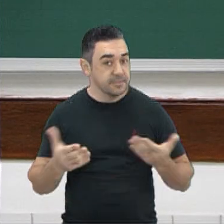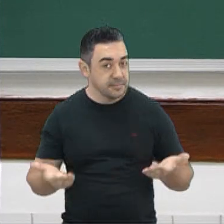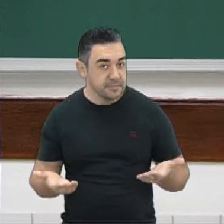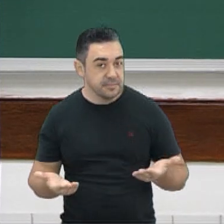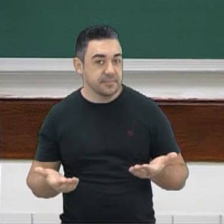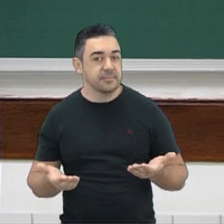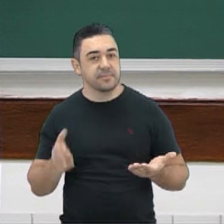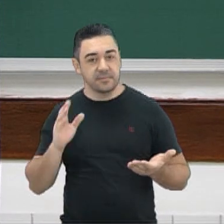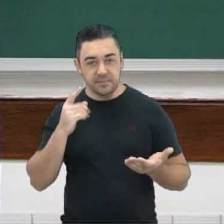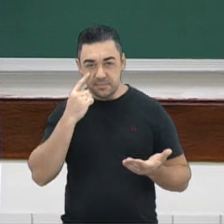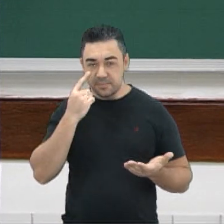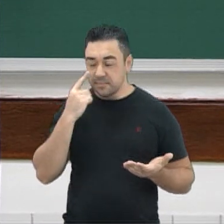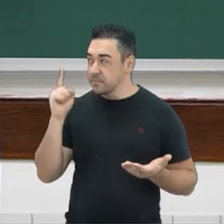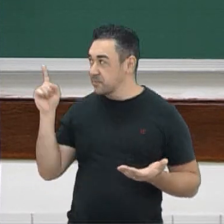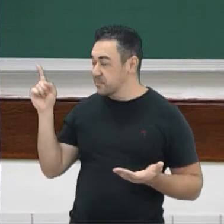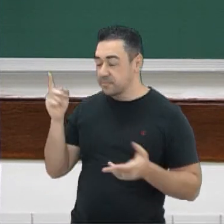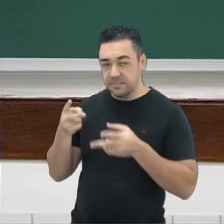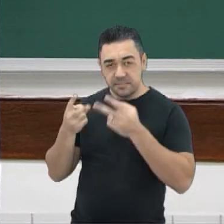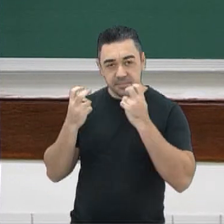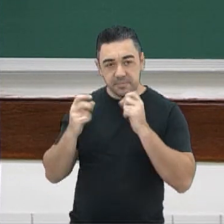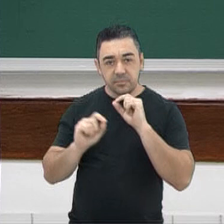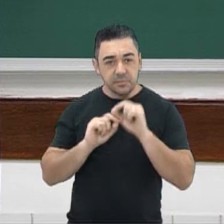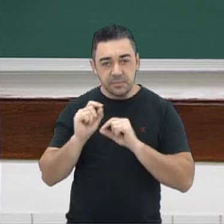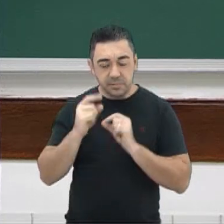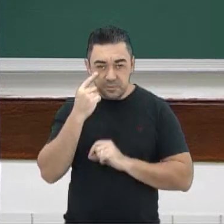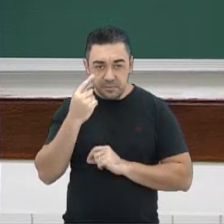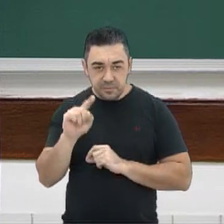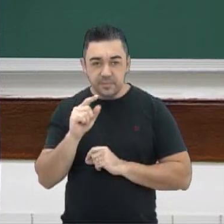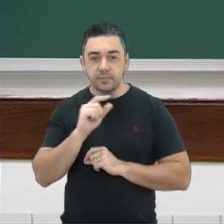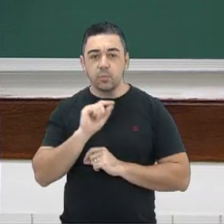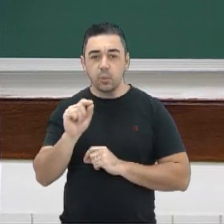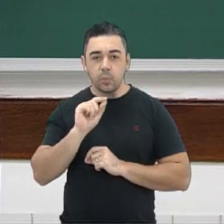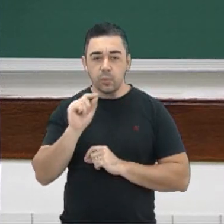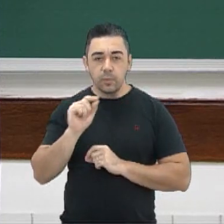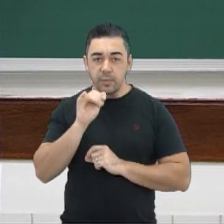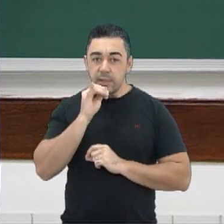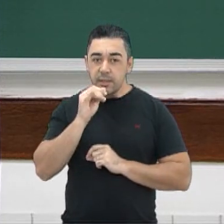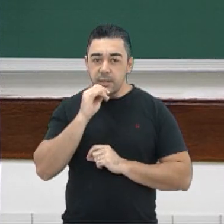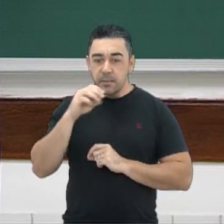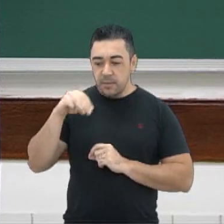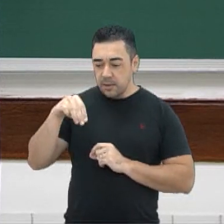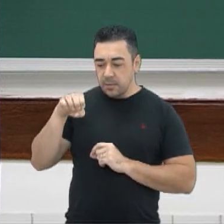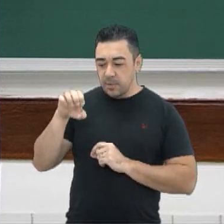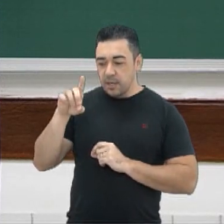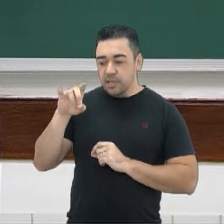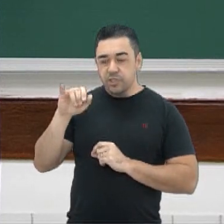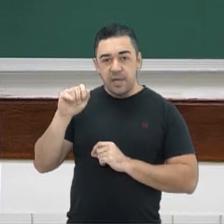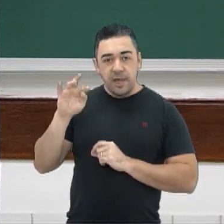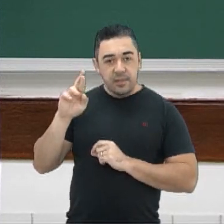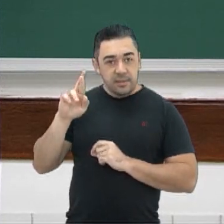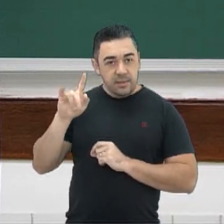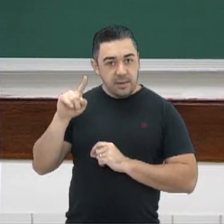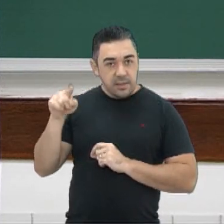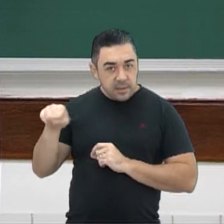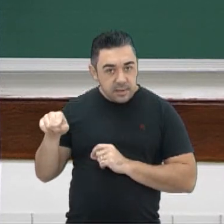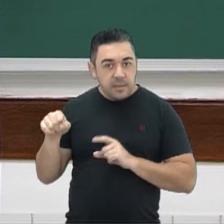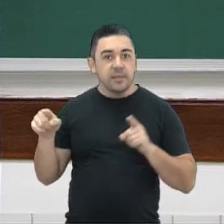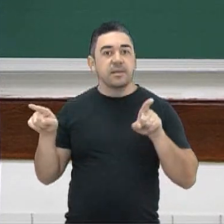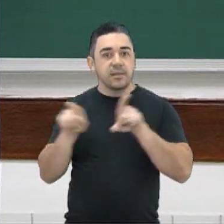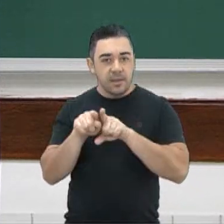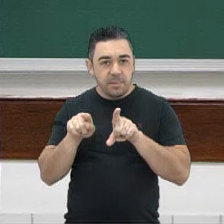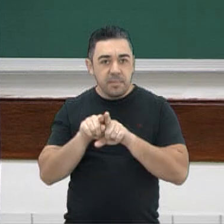Então, se eu olhar aqui, eu vou verificar que a minha mediatriz ela coincidiu com a minha altura